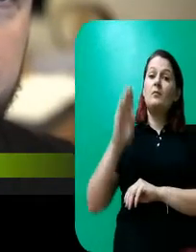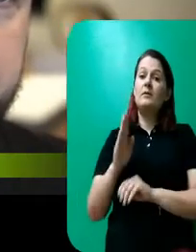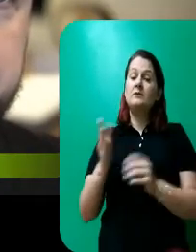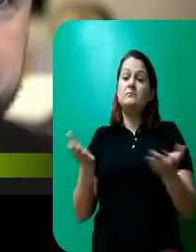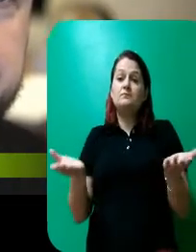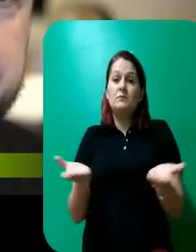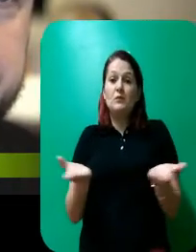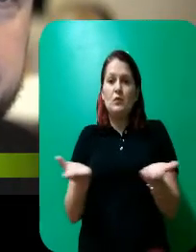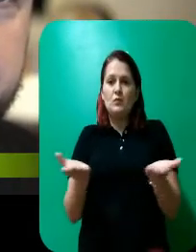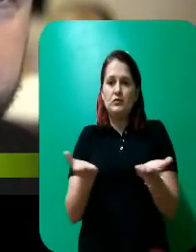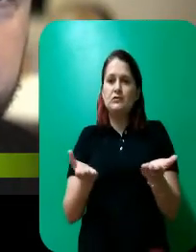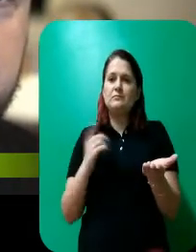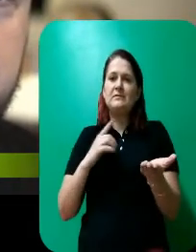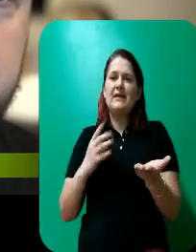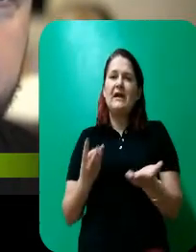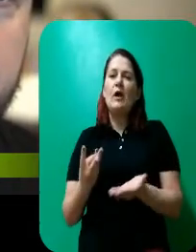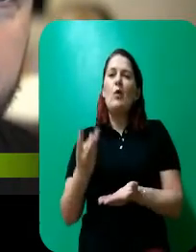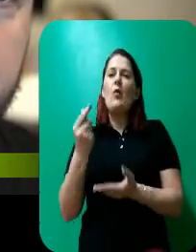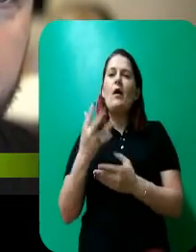pegar aqui,